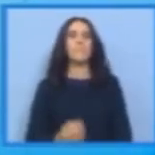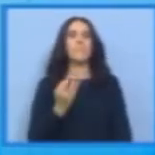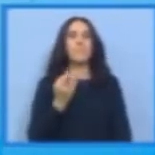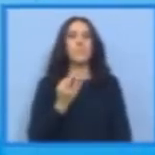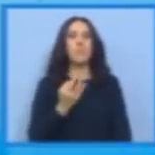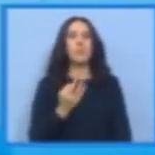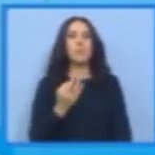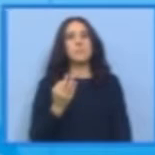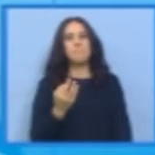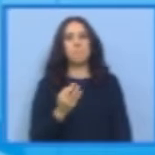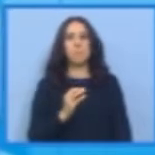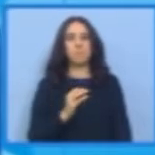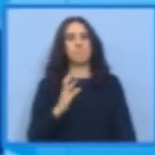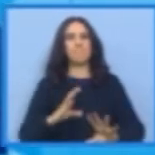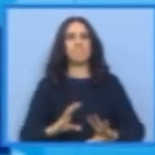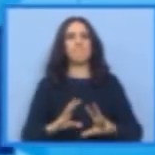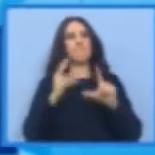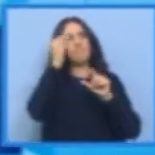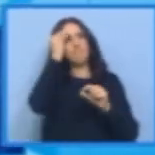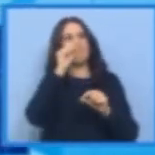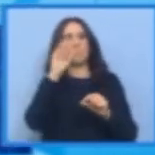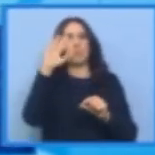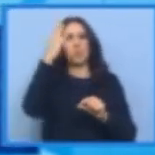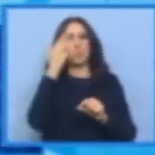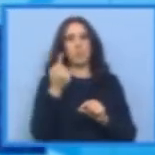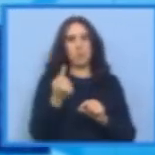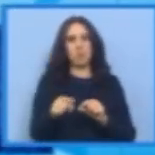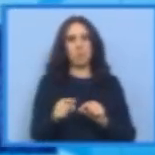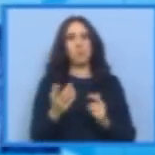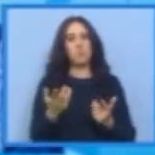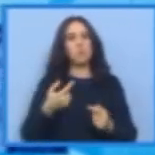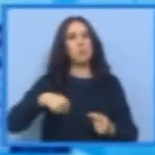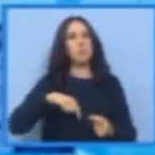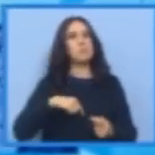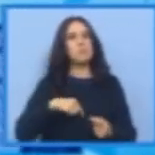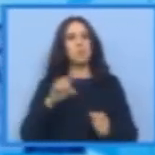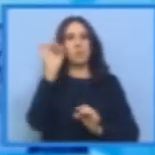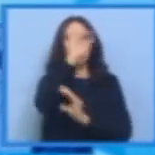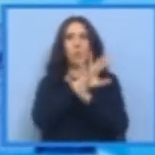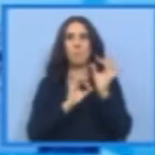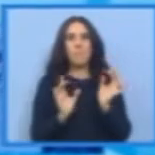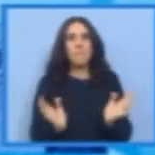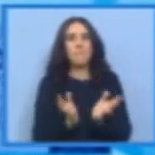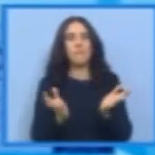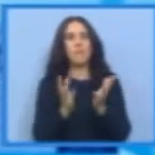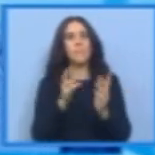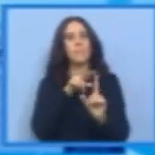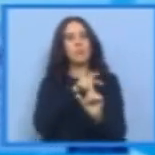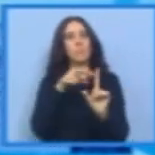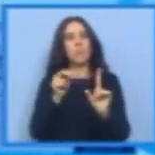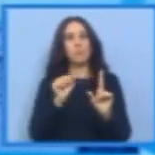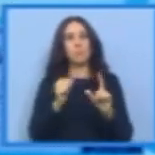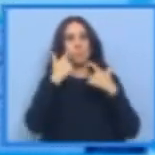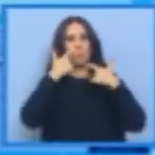grandes melhorias, ou também das grandes recomendações que fazemos, é que a Europa possa adotar uma abordagem humanitária